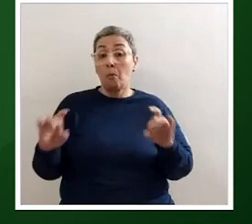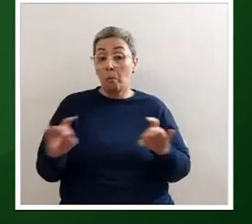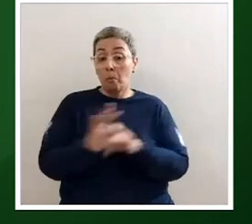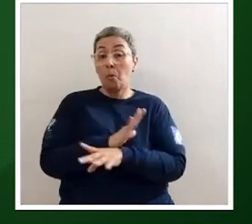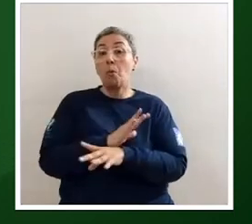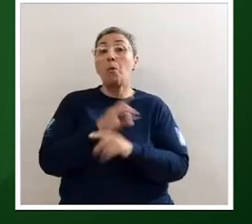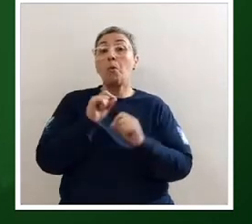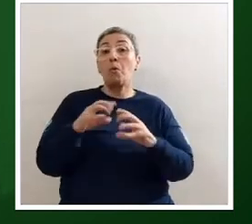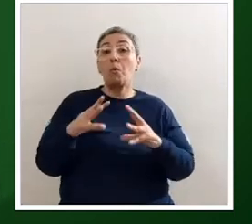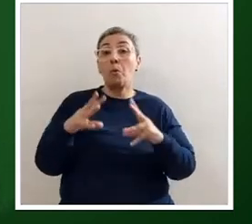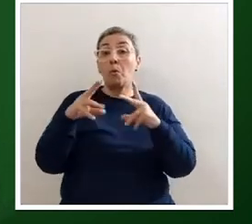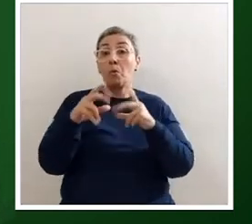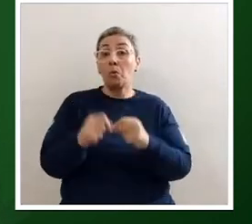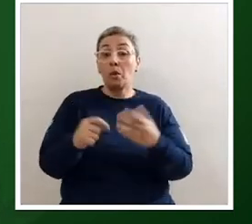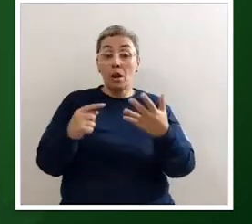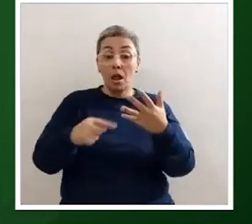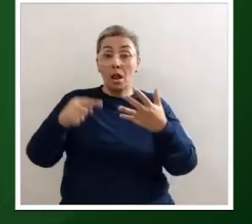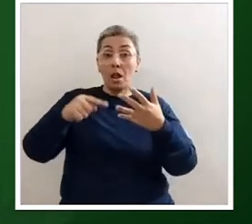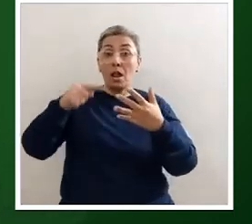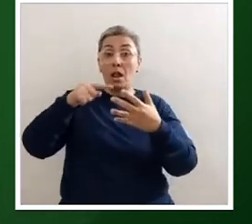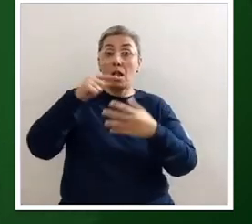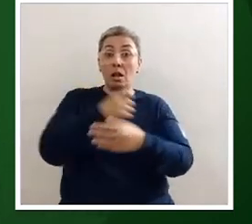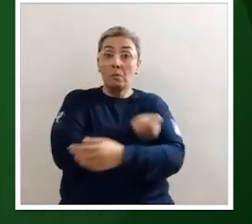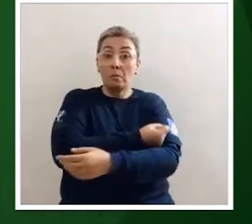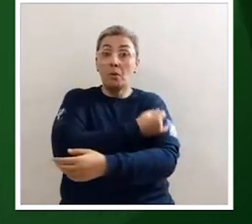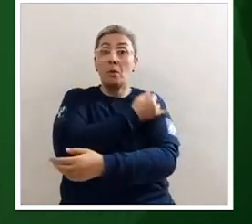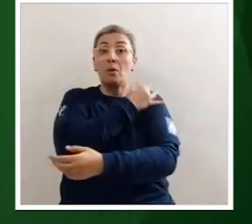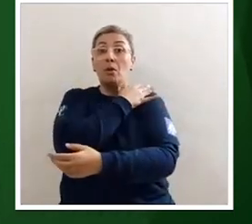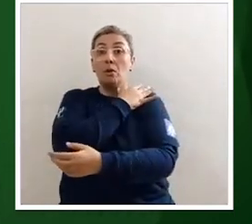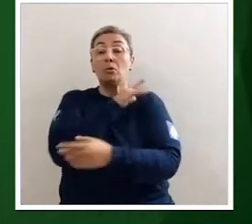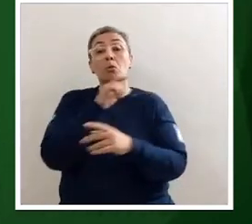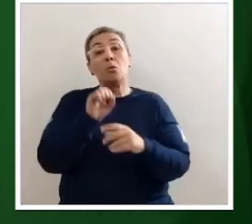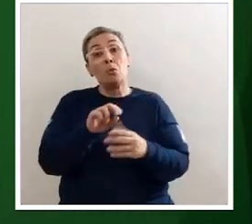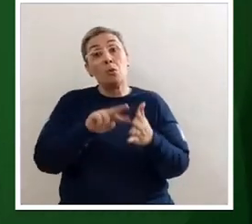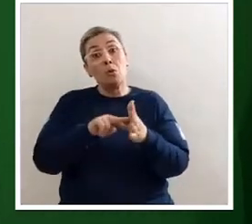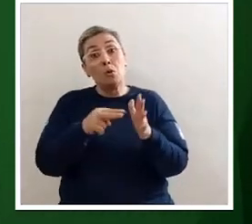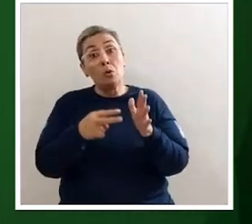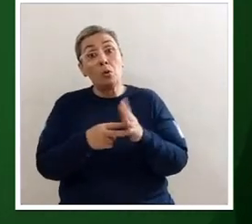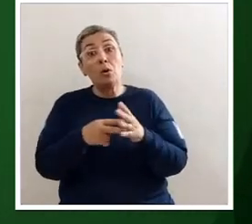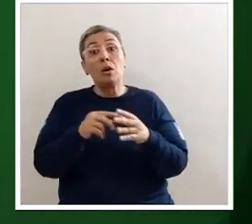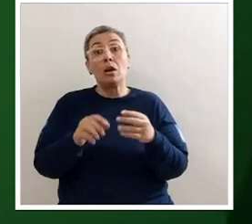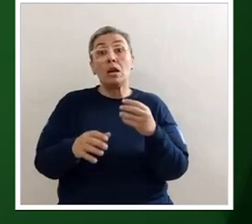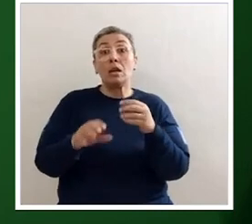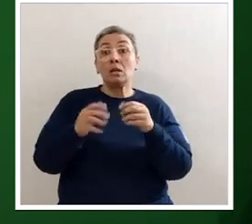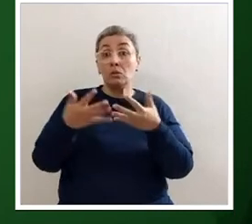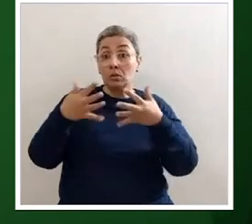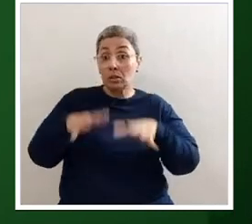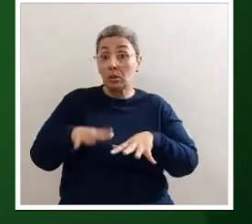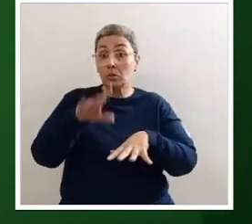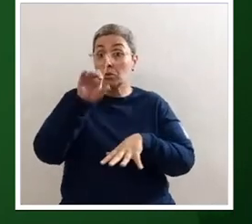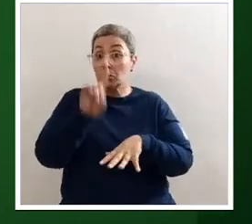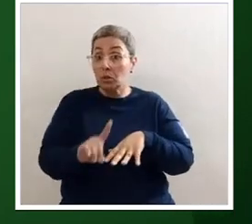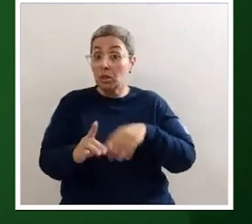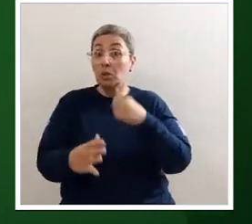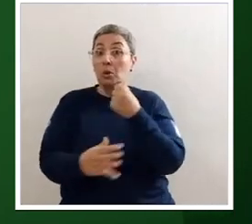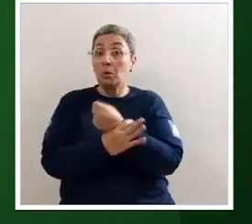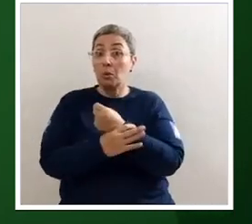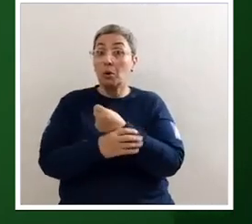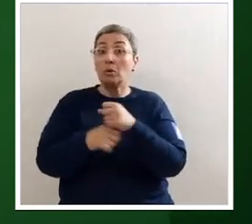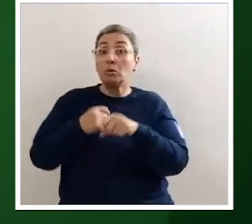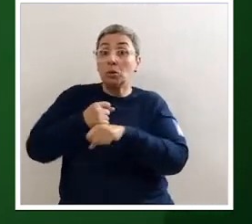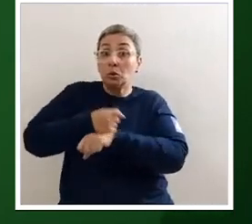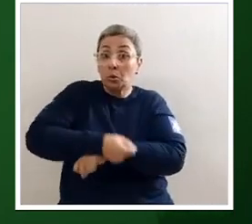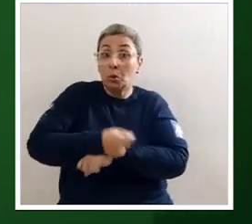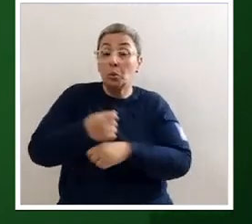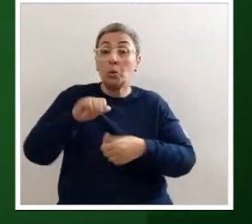de todas as etapas da Educação Básica Ou seja a inclusão garantindo o direito e permanência